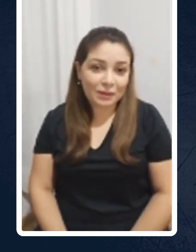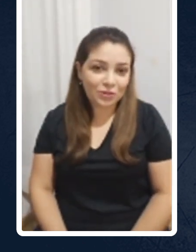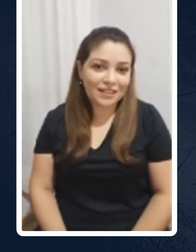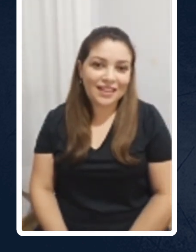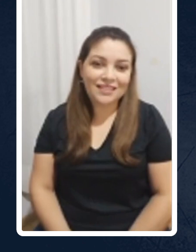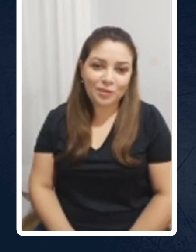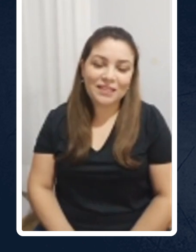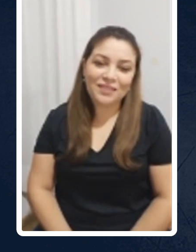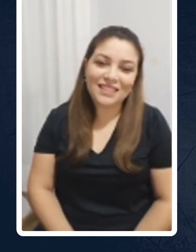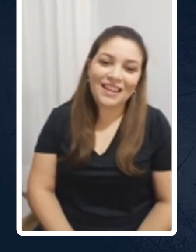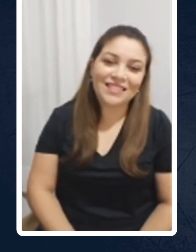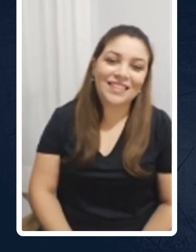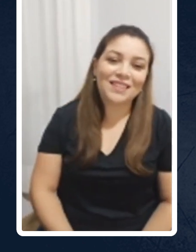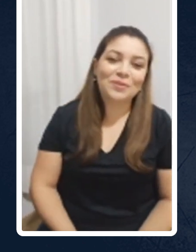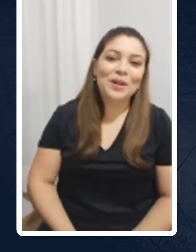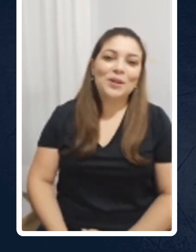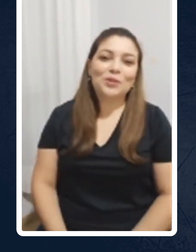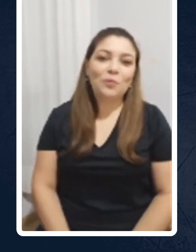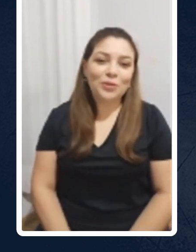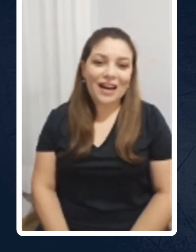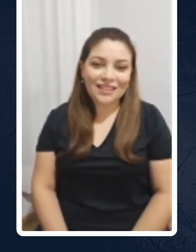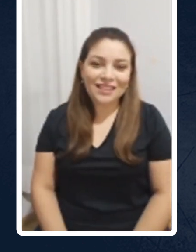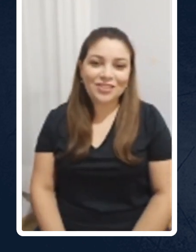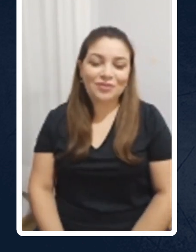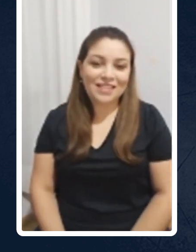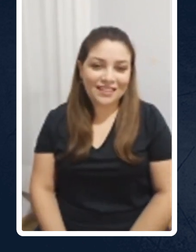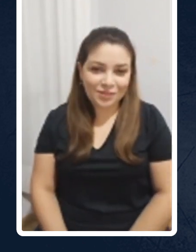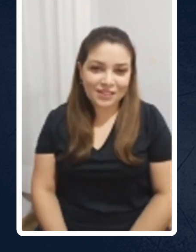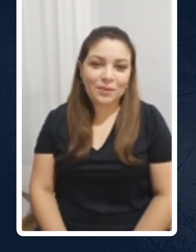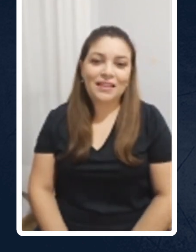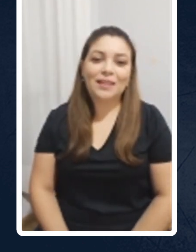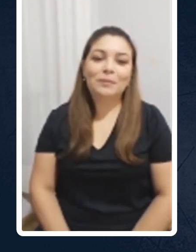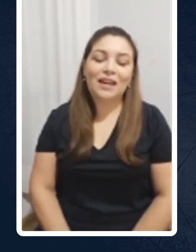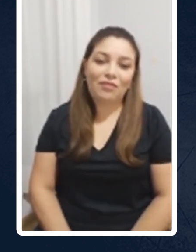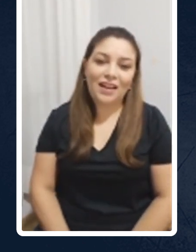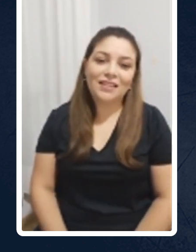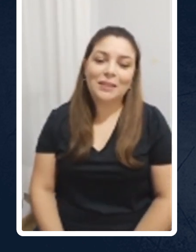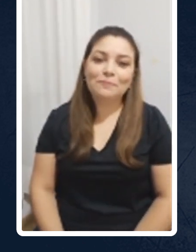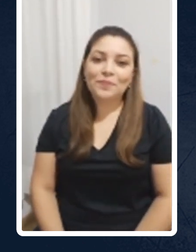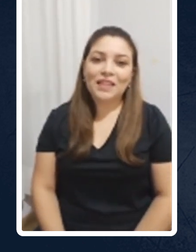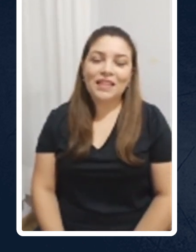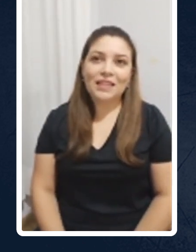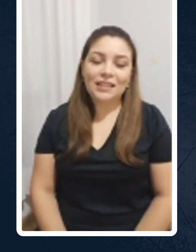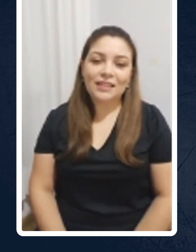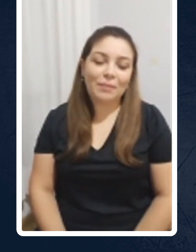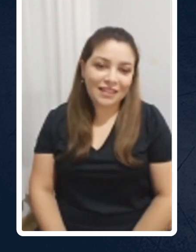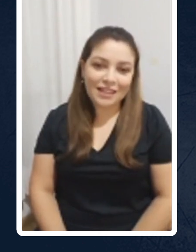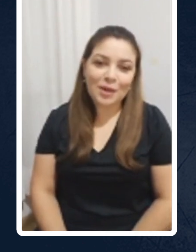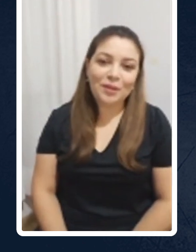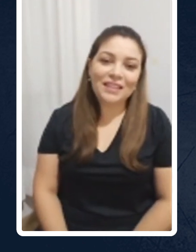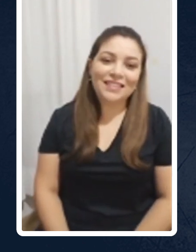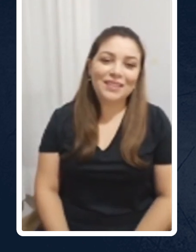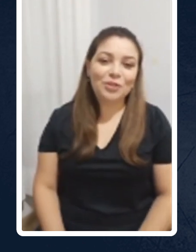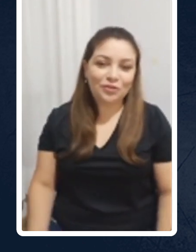as nossas particularidades e especificidades, né? Então, sou muito grata de fazer a tradução aqui da fala, né? E da mãe